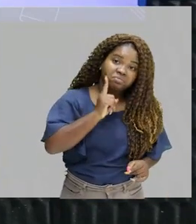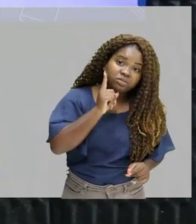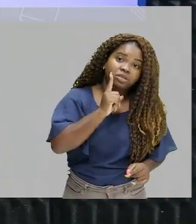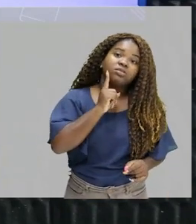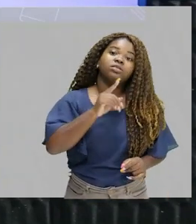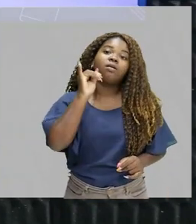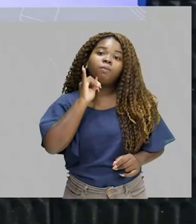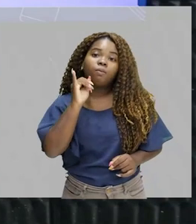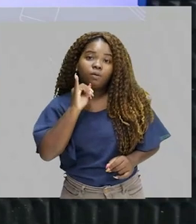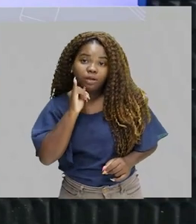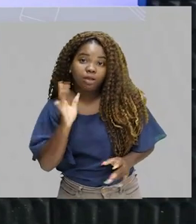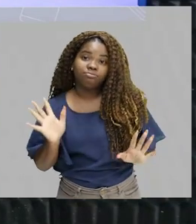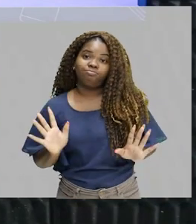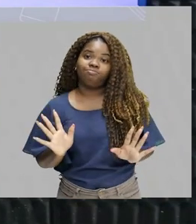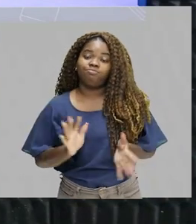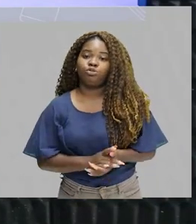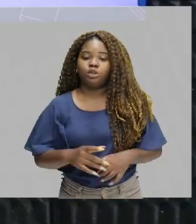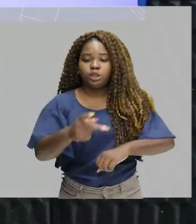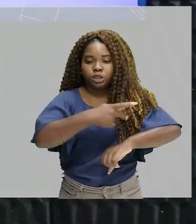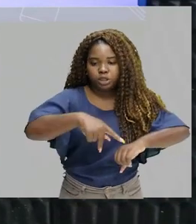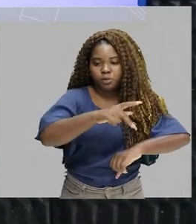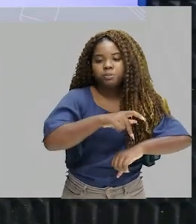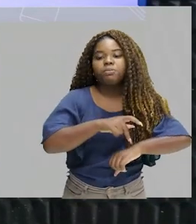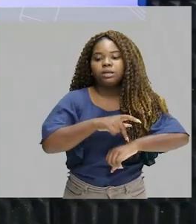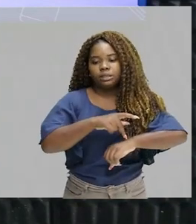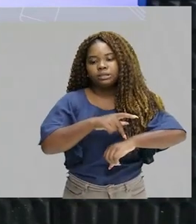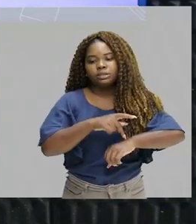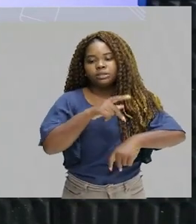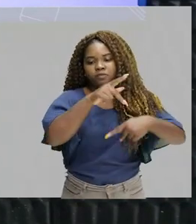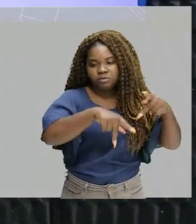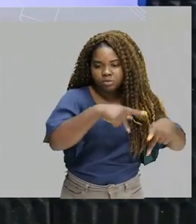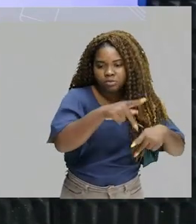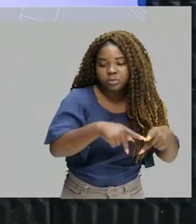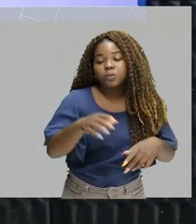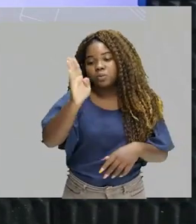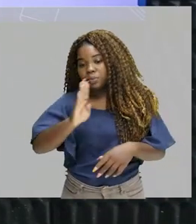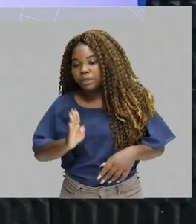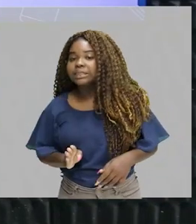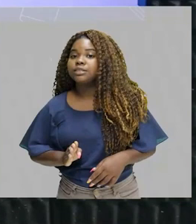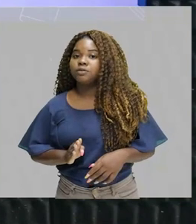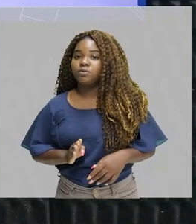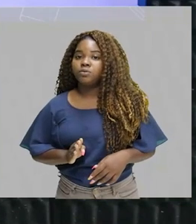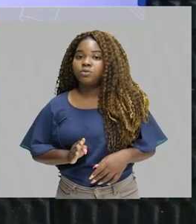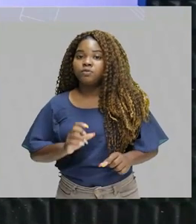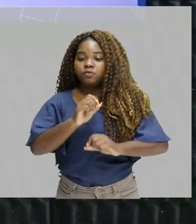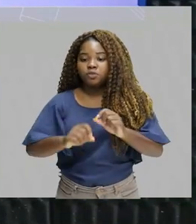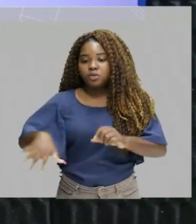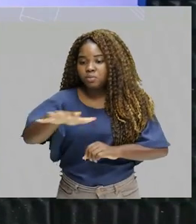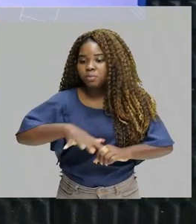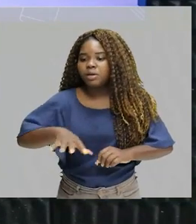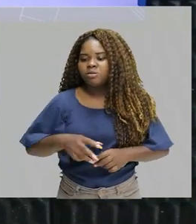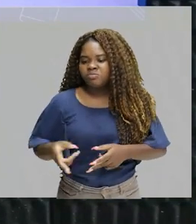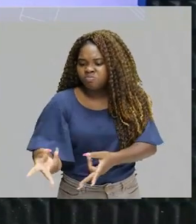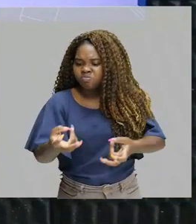exemplo que é um país que foi uma colônia de povoamento o Brasil foi uma colônia de exploração que teve mão de